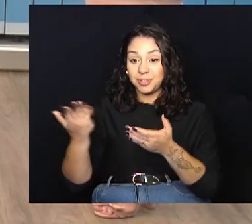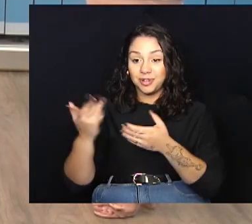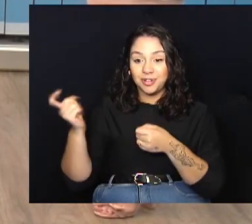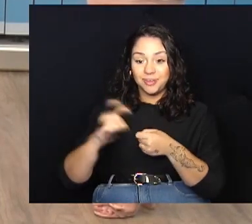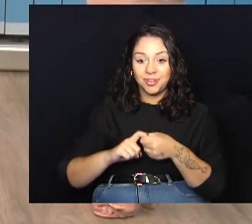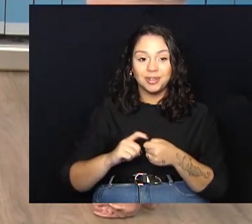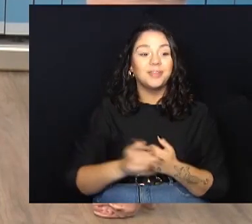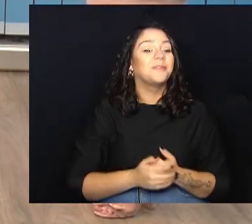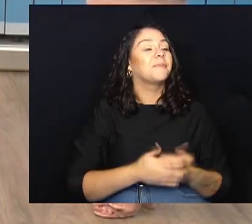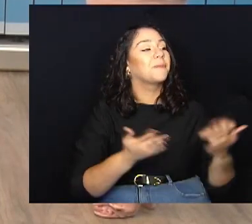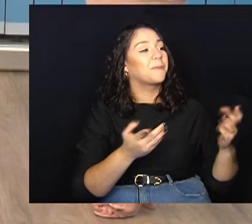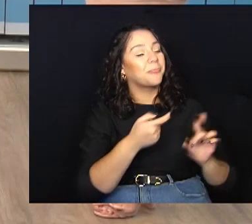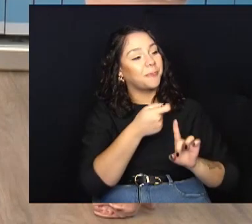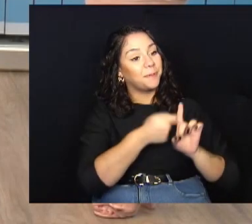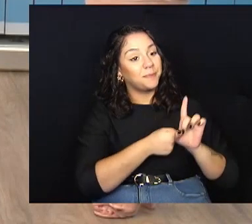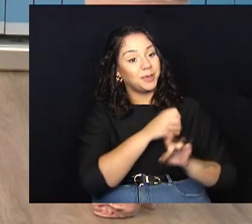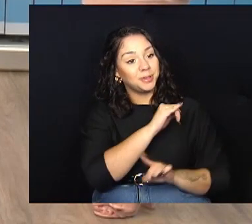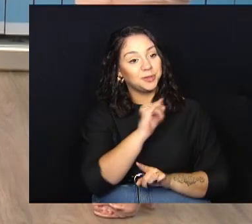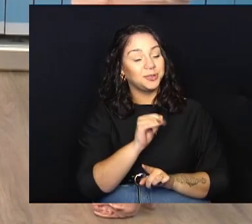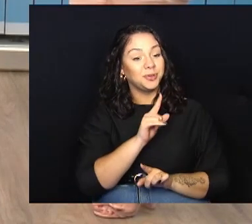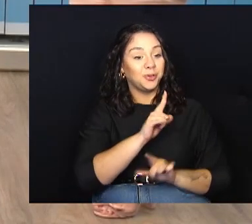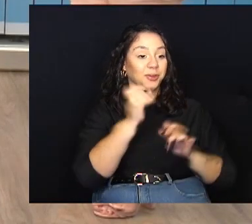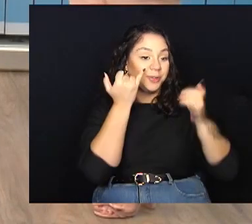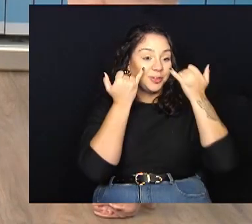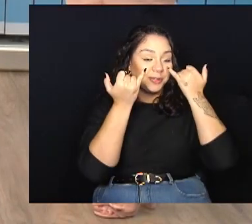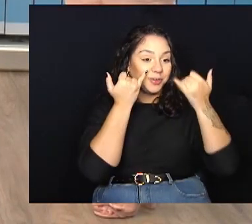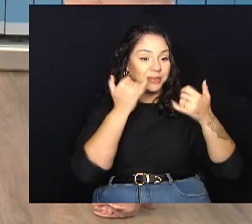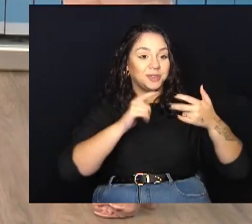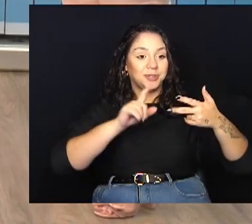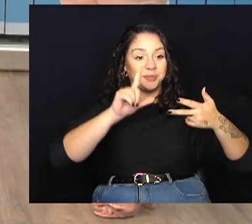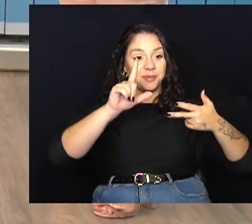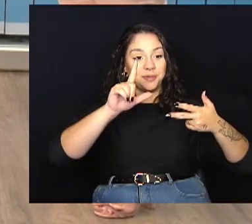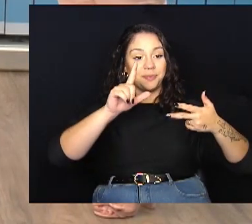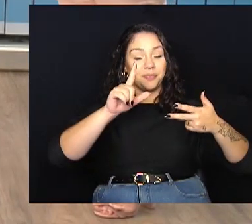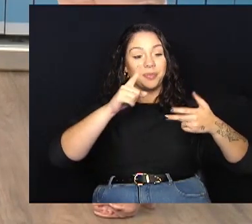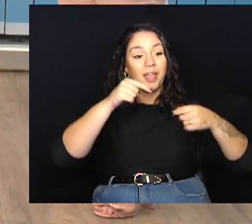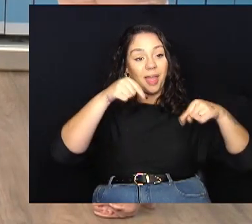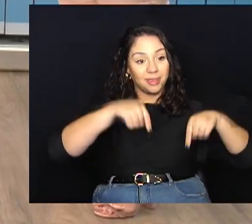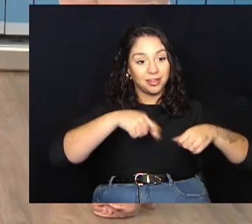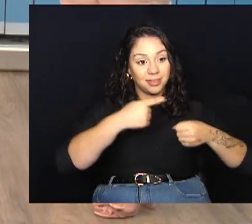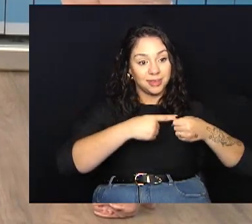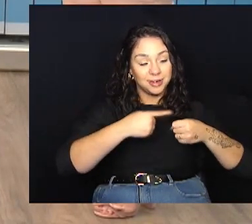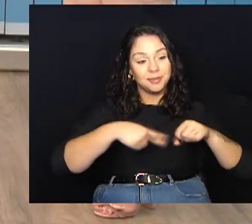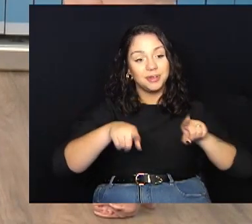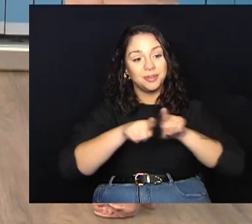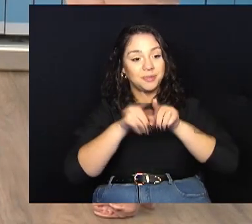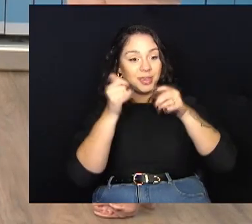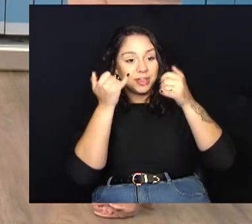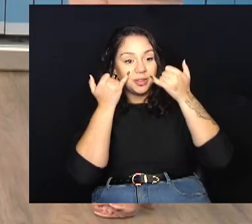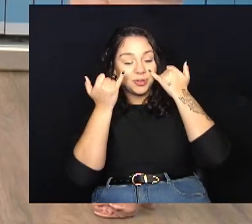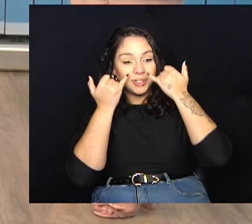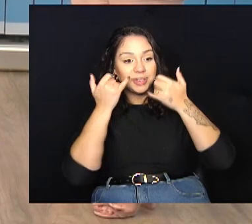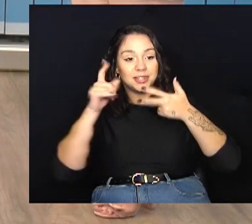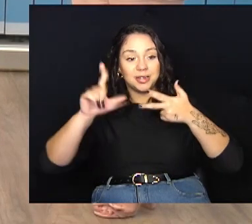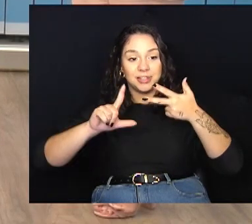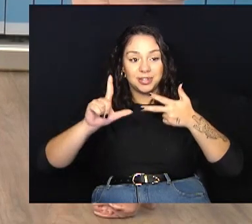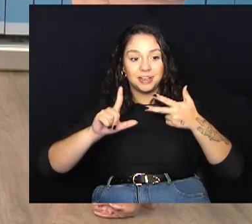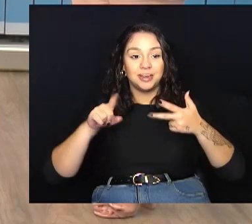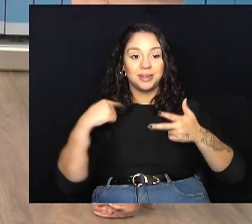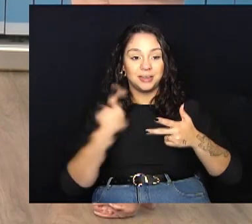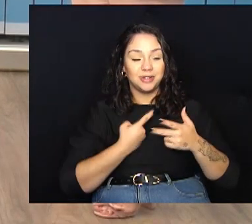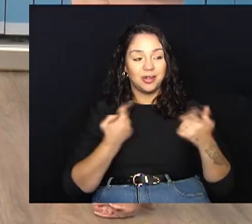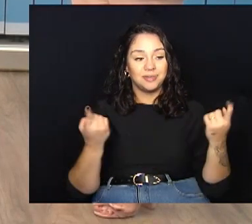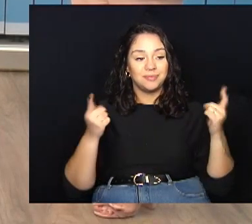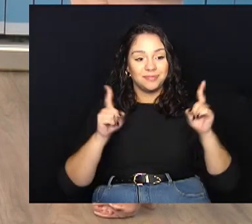durante todo o mês de julho as notícias da Metrópole de Campinas as notícias do Legislativo com a mina abriu nessa nossa